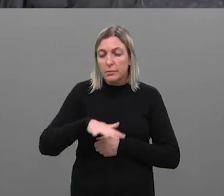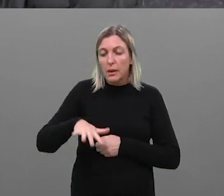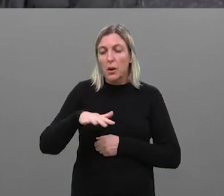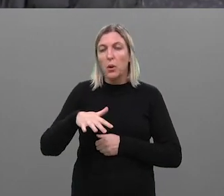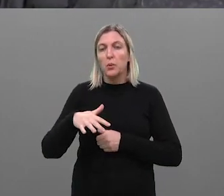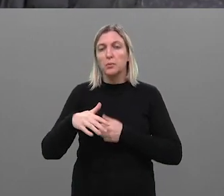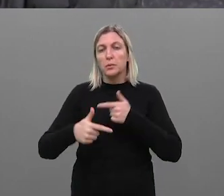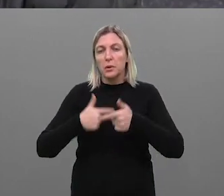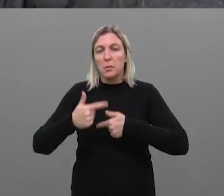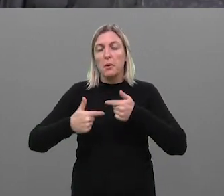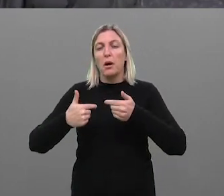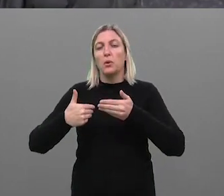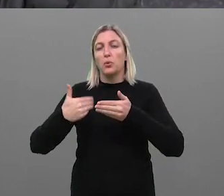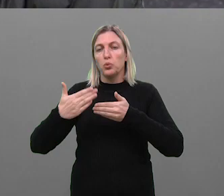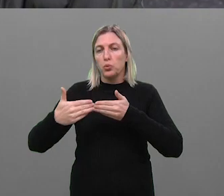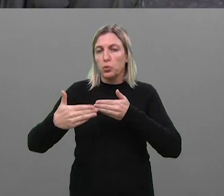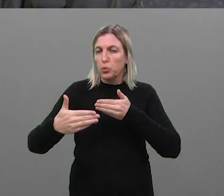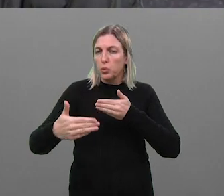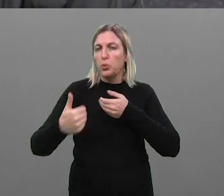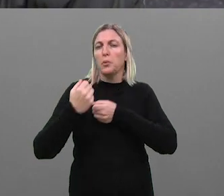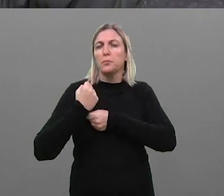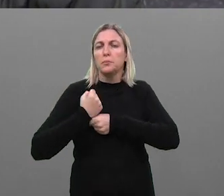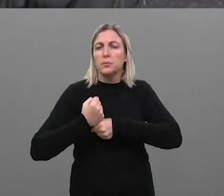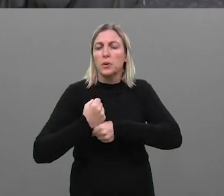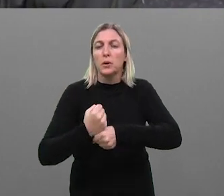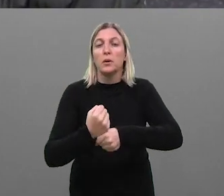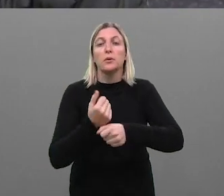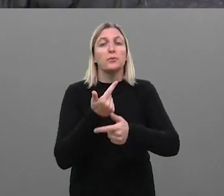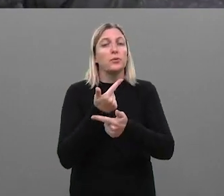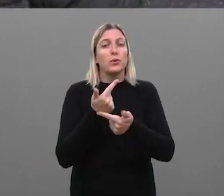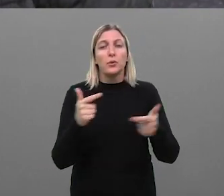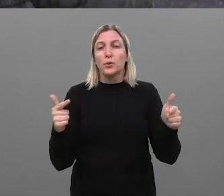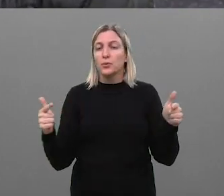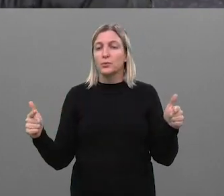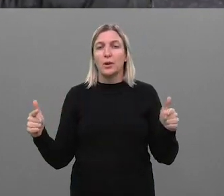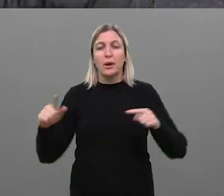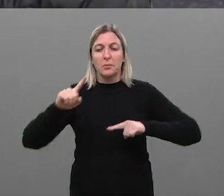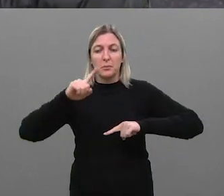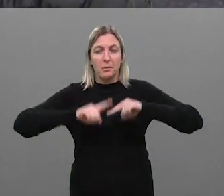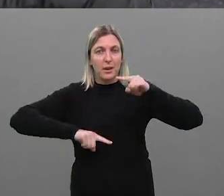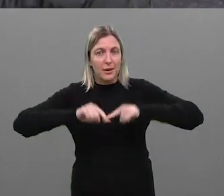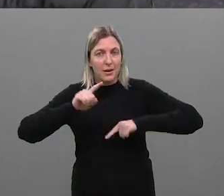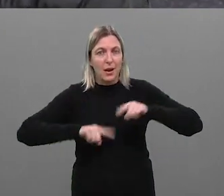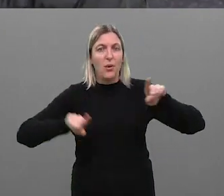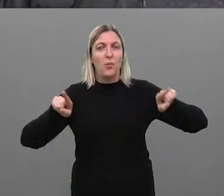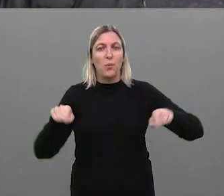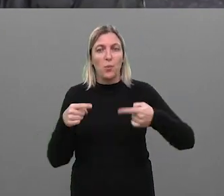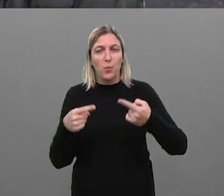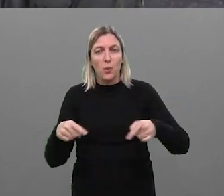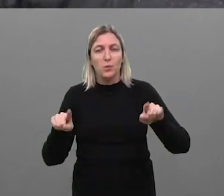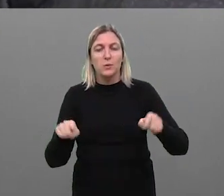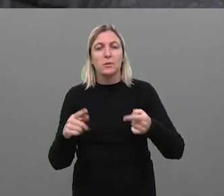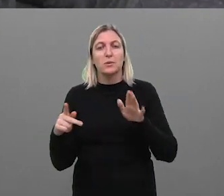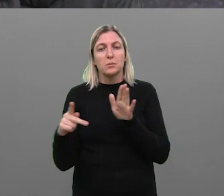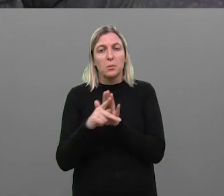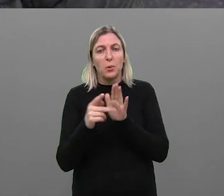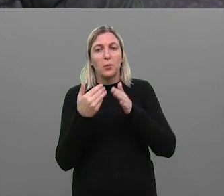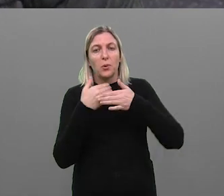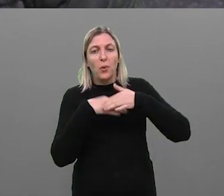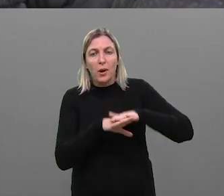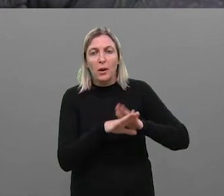deles tem seu acervo completo ou seja Ah um Passarela Não tem todos os seus discos né